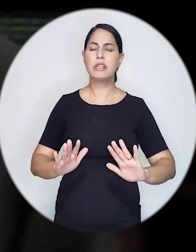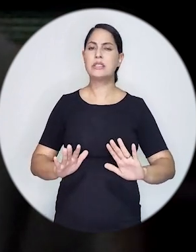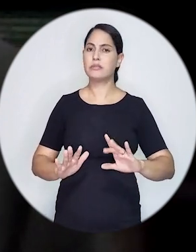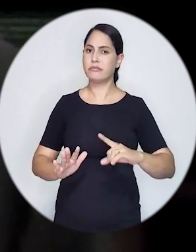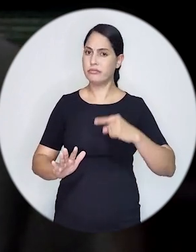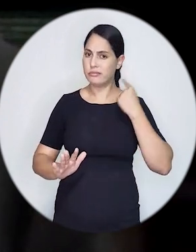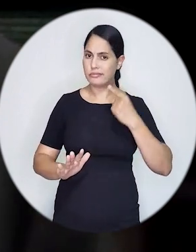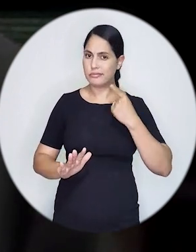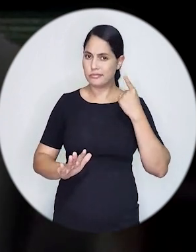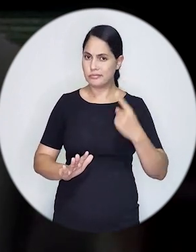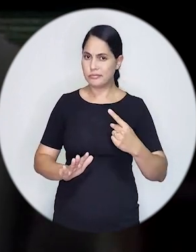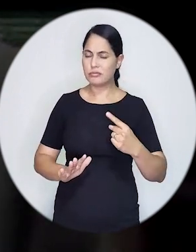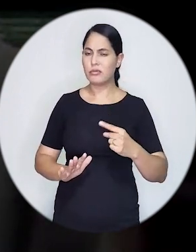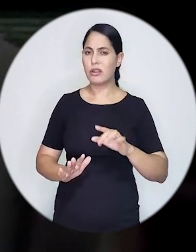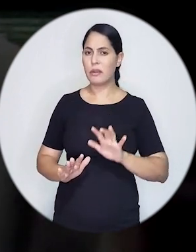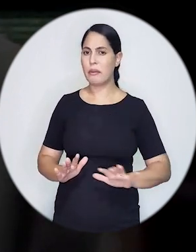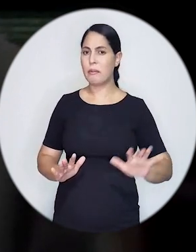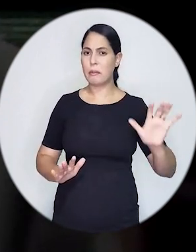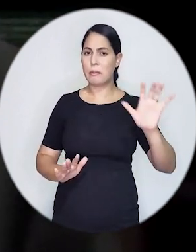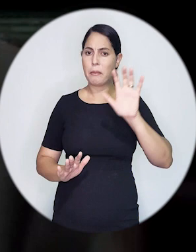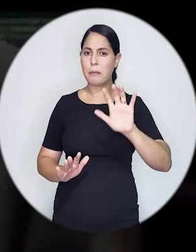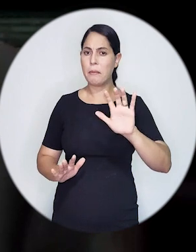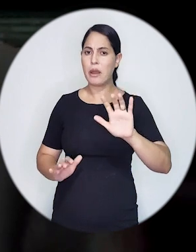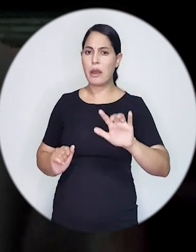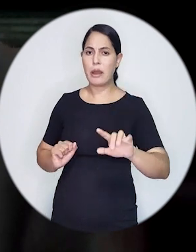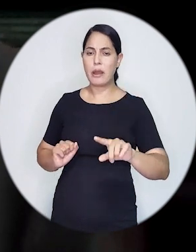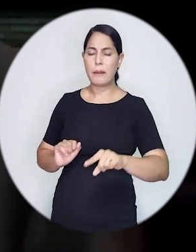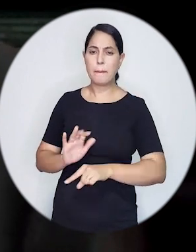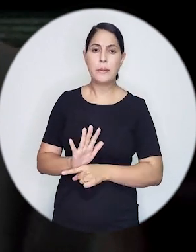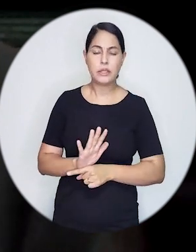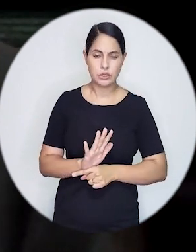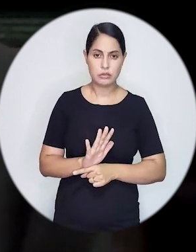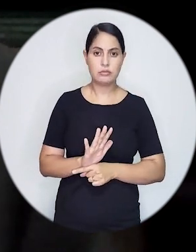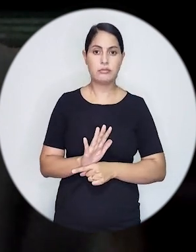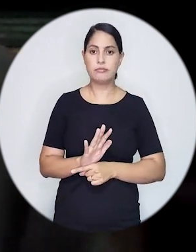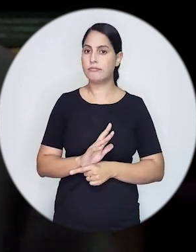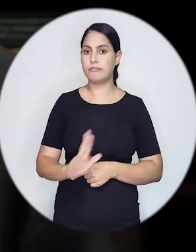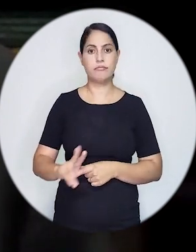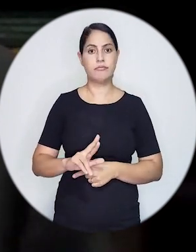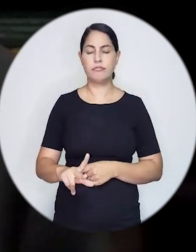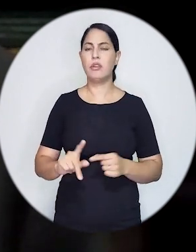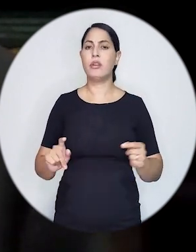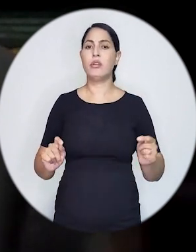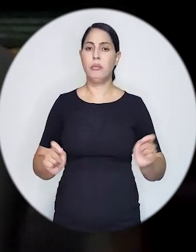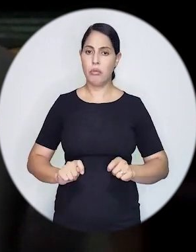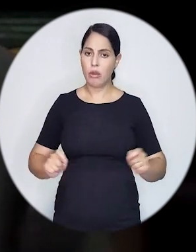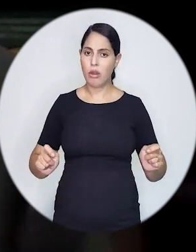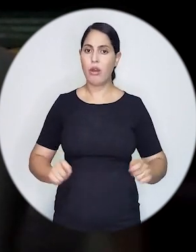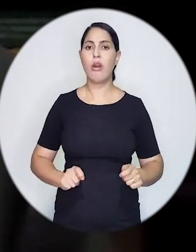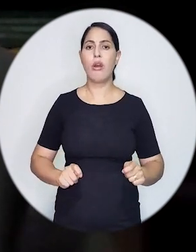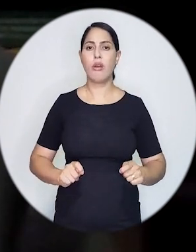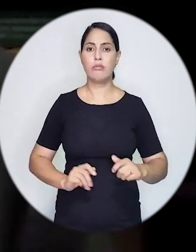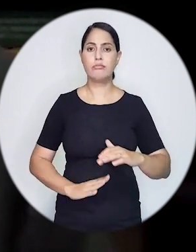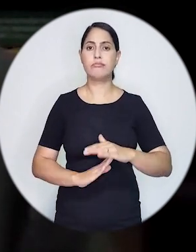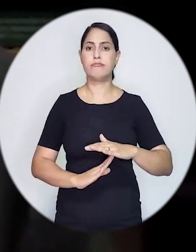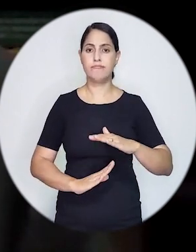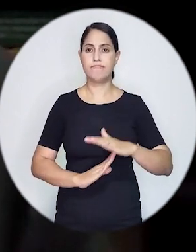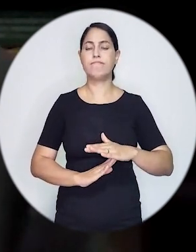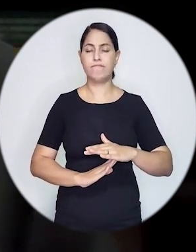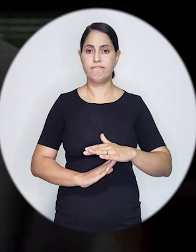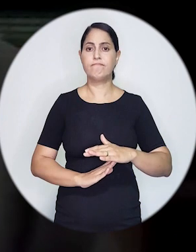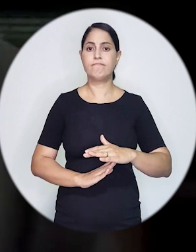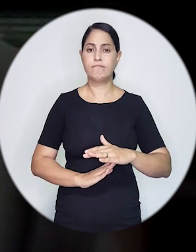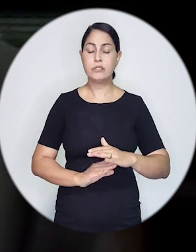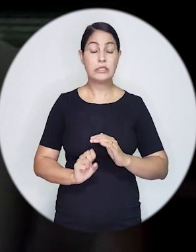estão impedidos de atuar em unidades da federação, além daquelas em que eles possuem